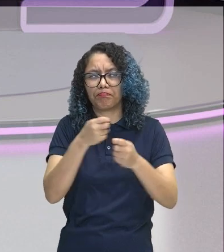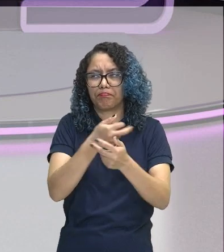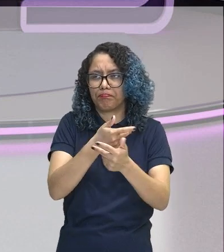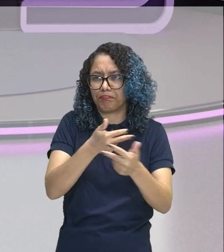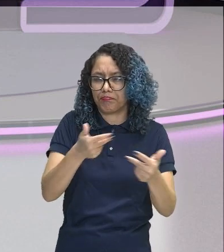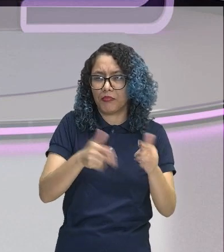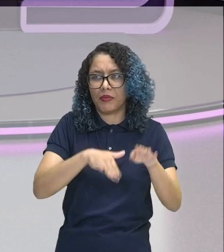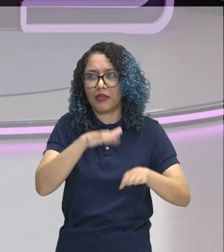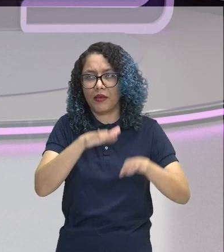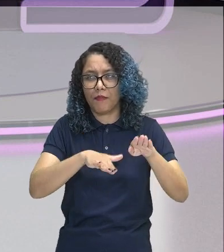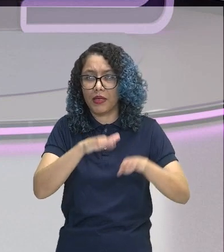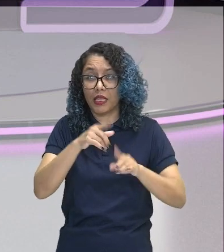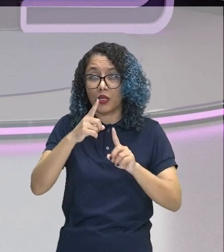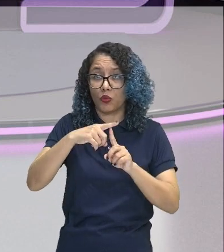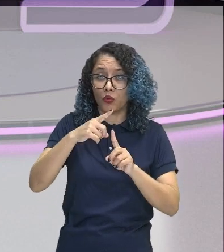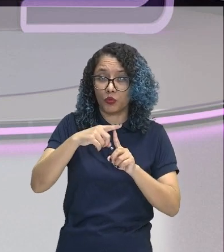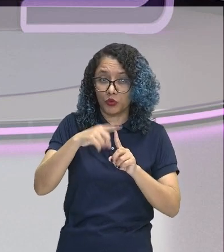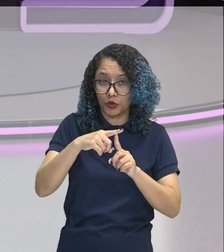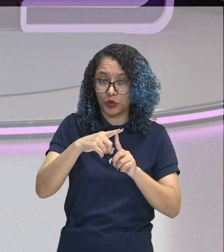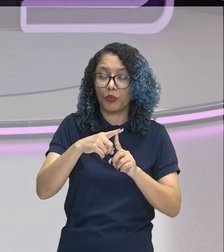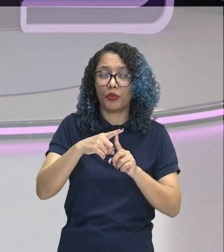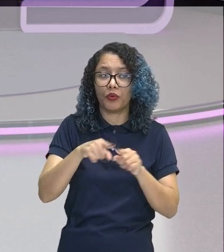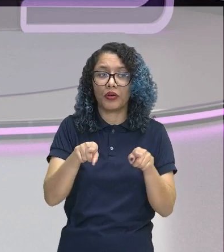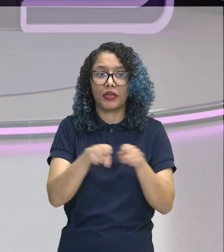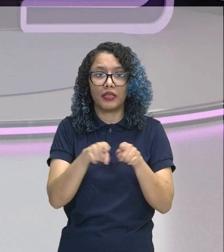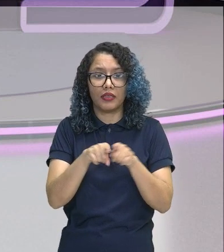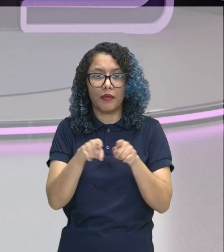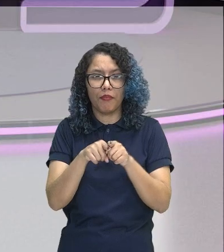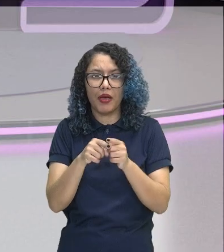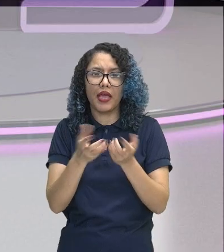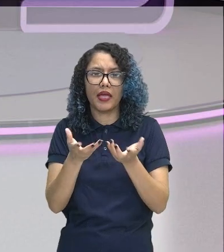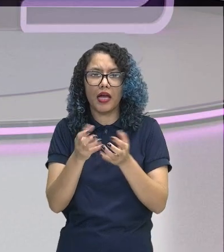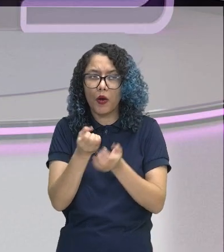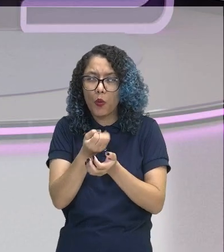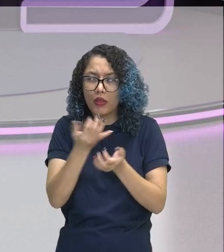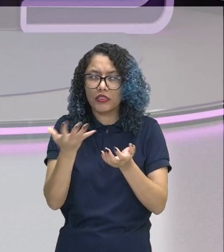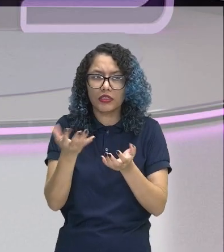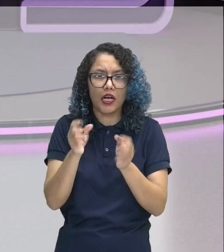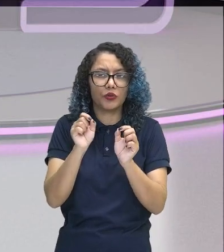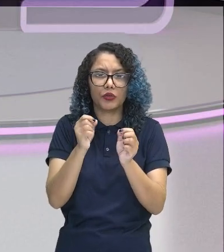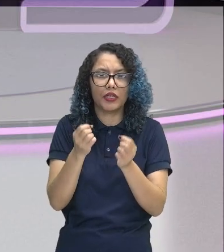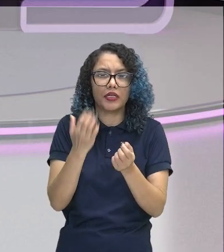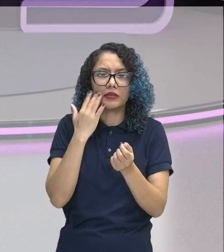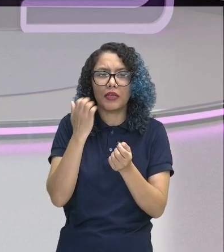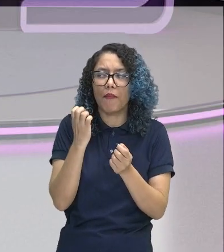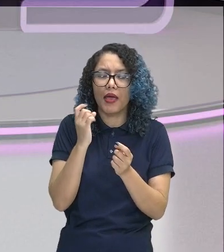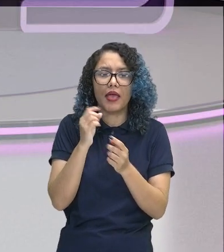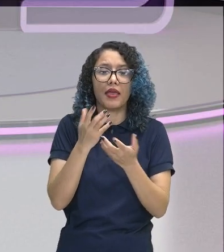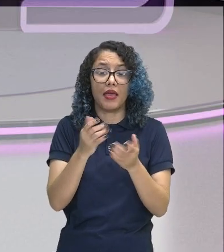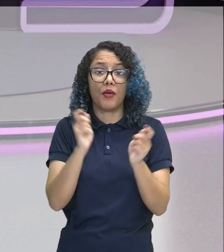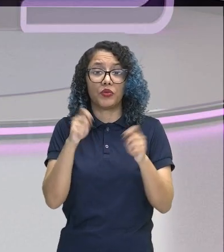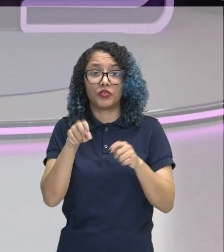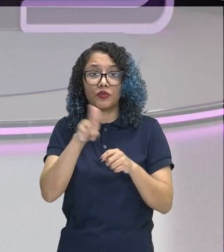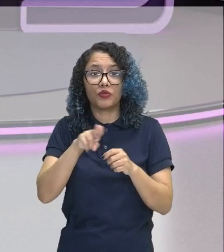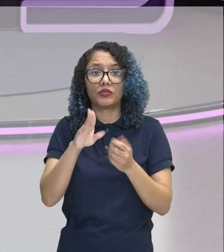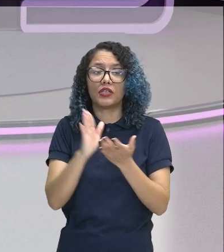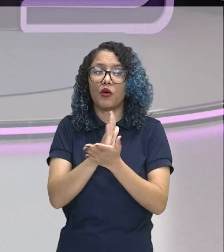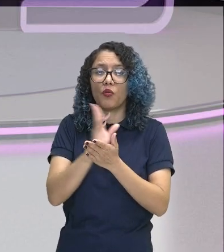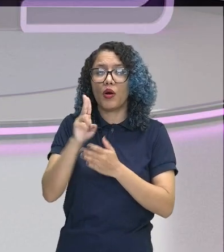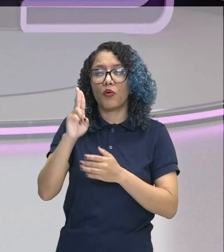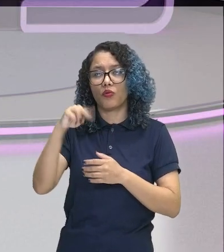dependendo da natureza da grandeza e da precisão desejada. Elas podem ser medidas usando unidades